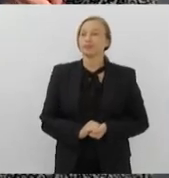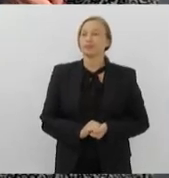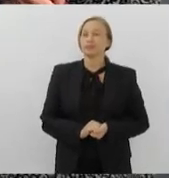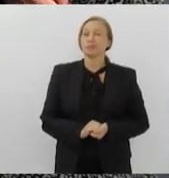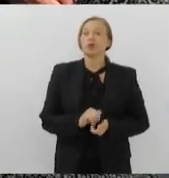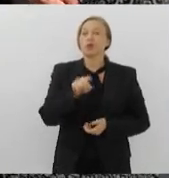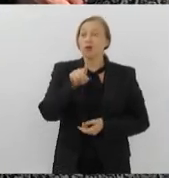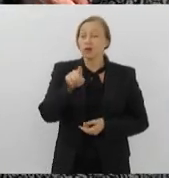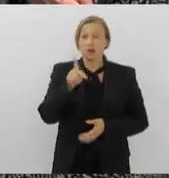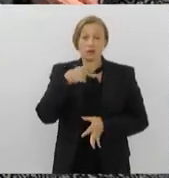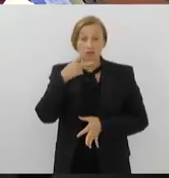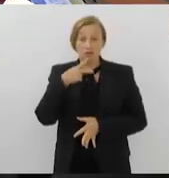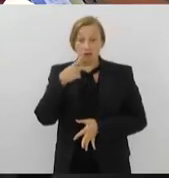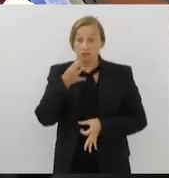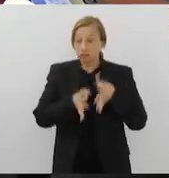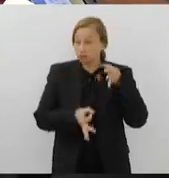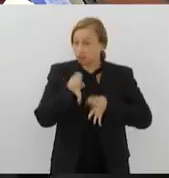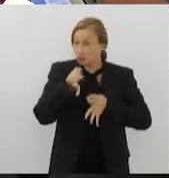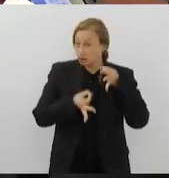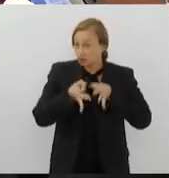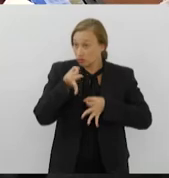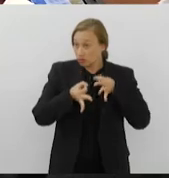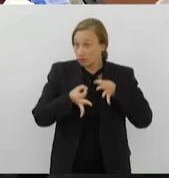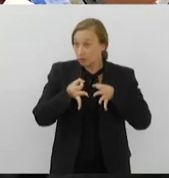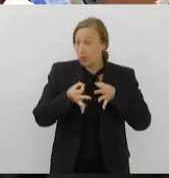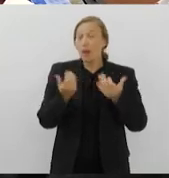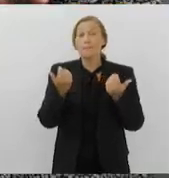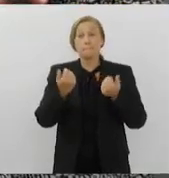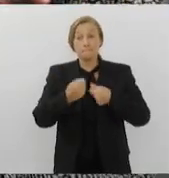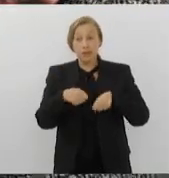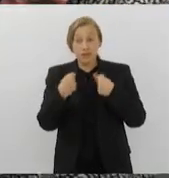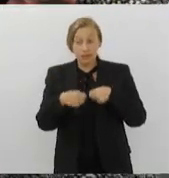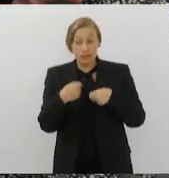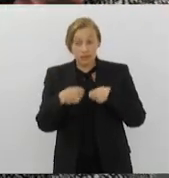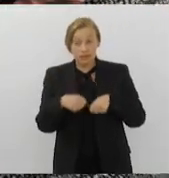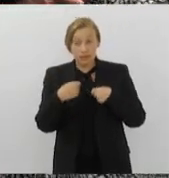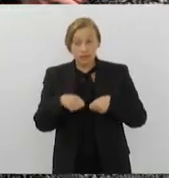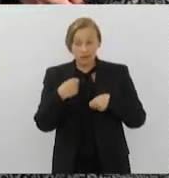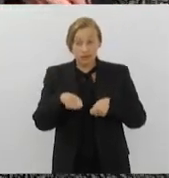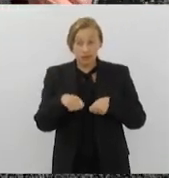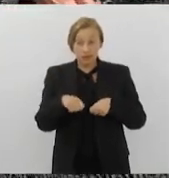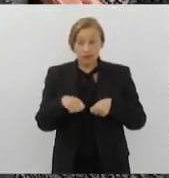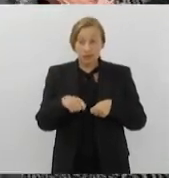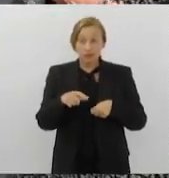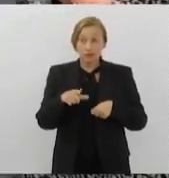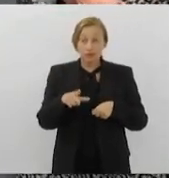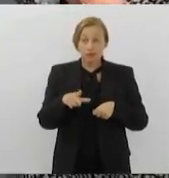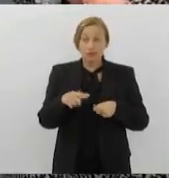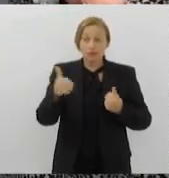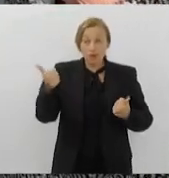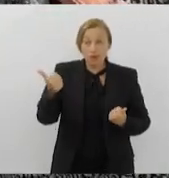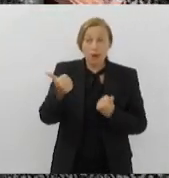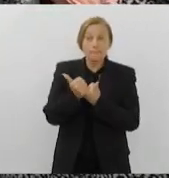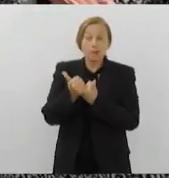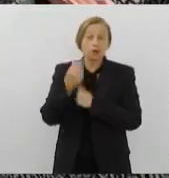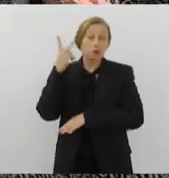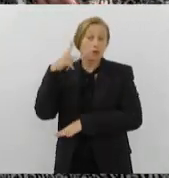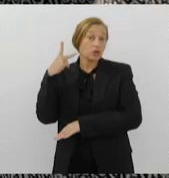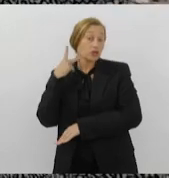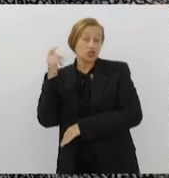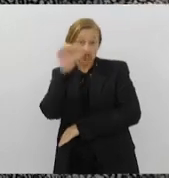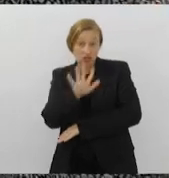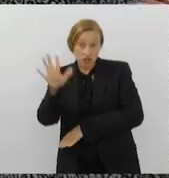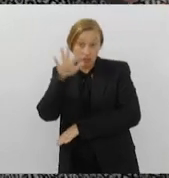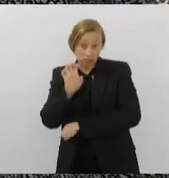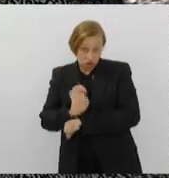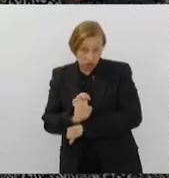Esse respaldo jurídico tem que vir necessário, obrigatoriamente, pela Procuradoria-Geral do